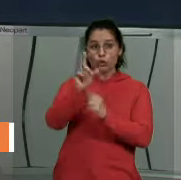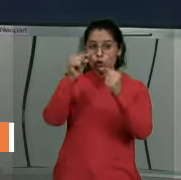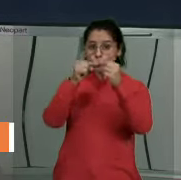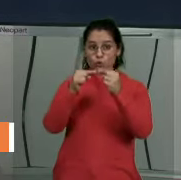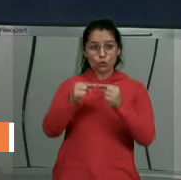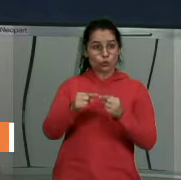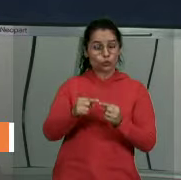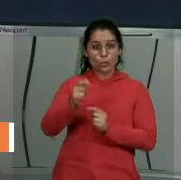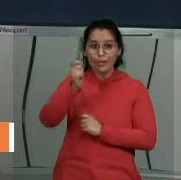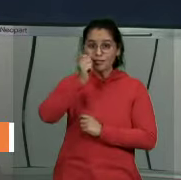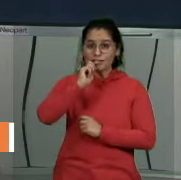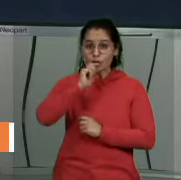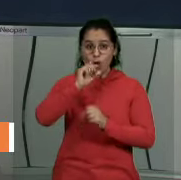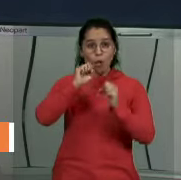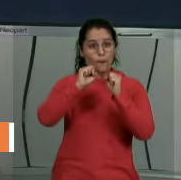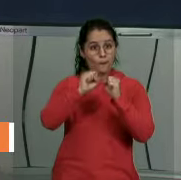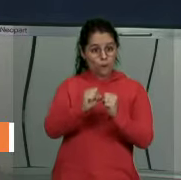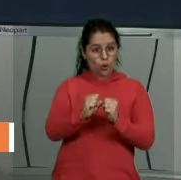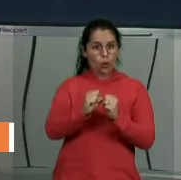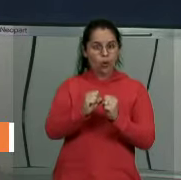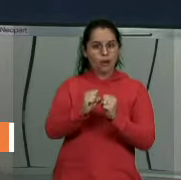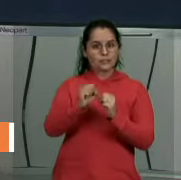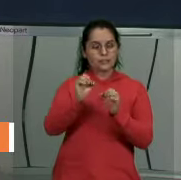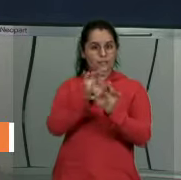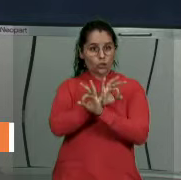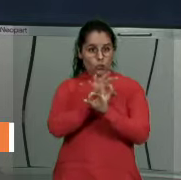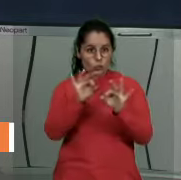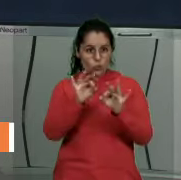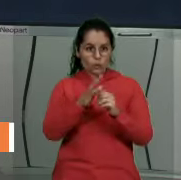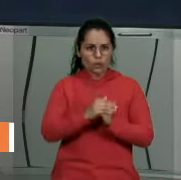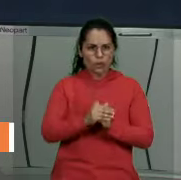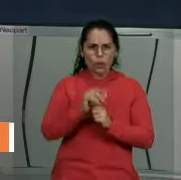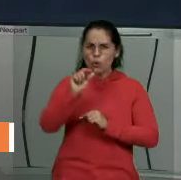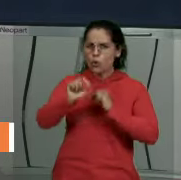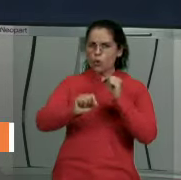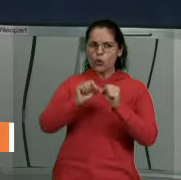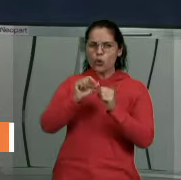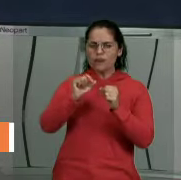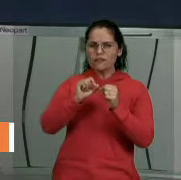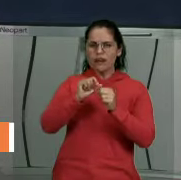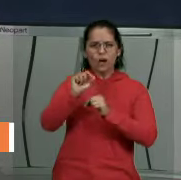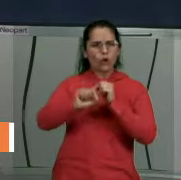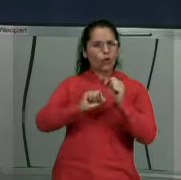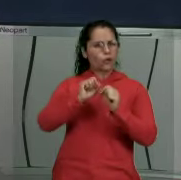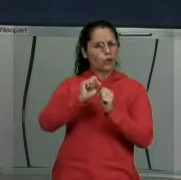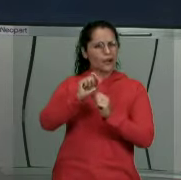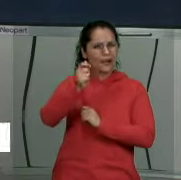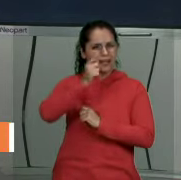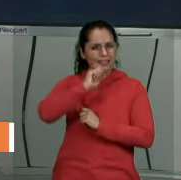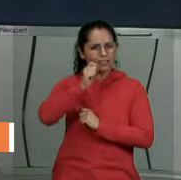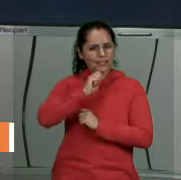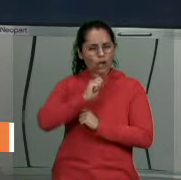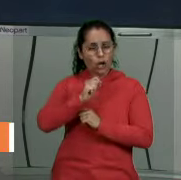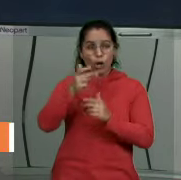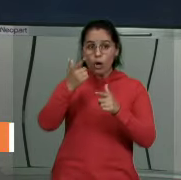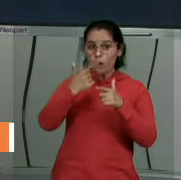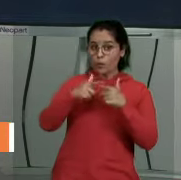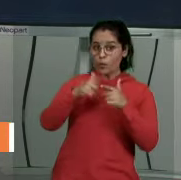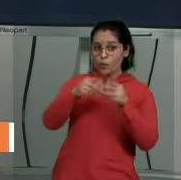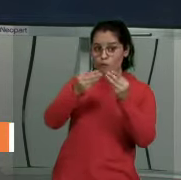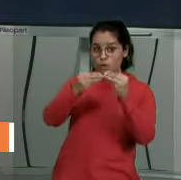determinadas drogas pode ser adequado? O que faz as drogas serem nocivas à